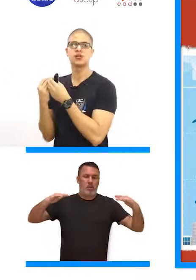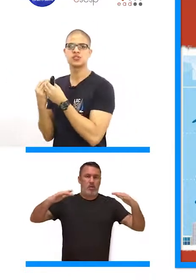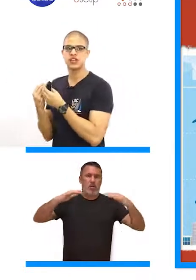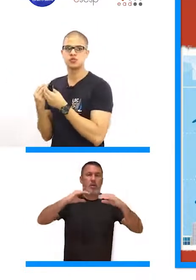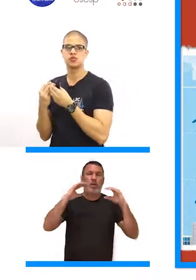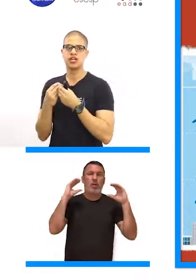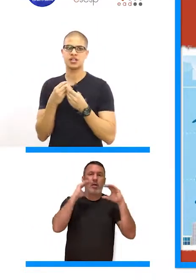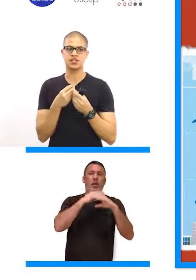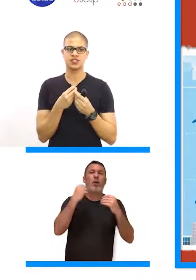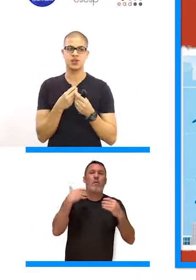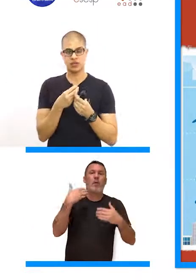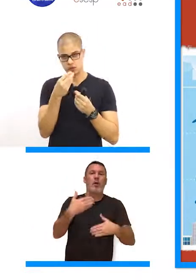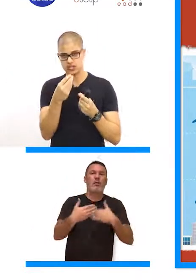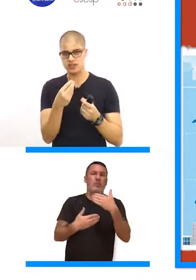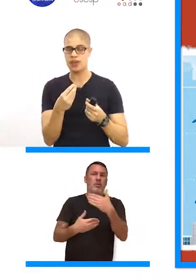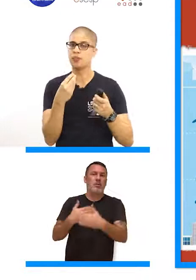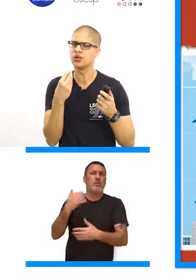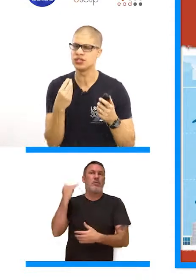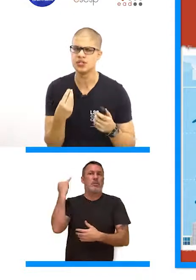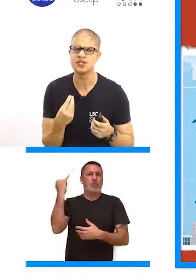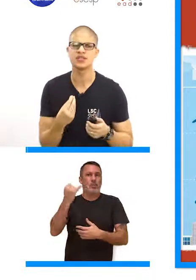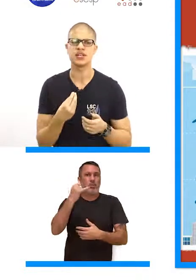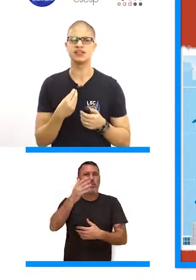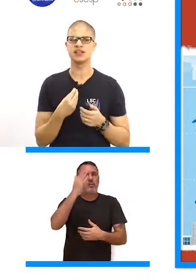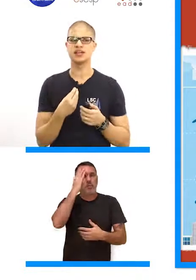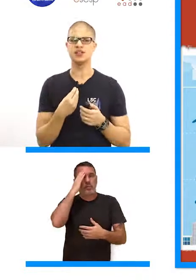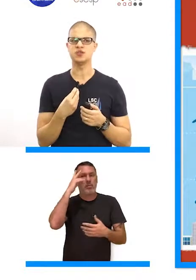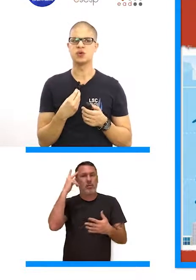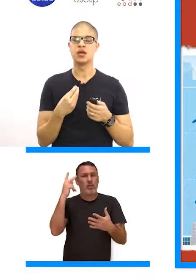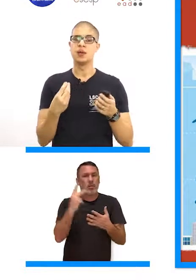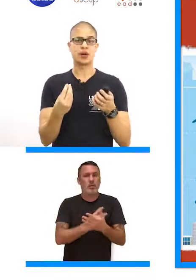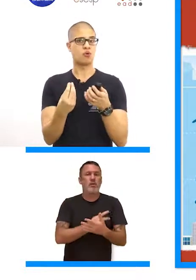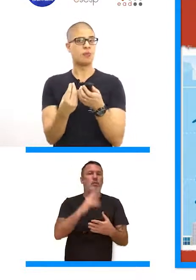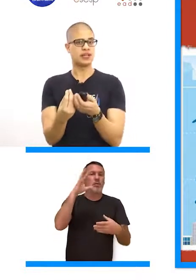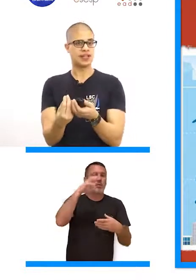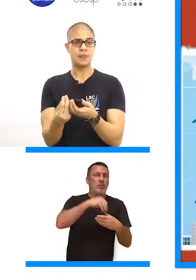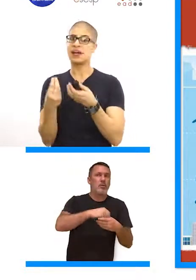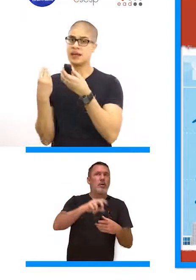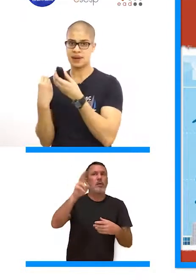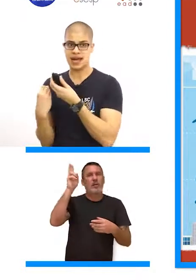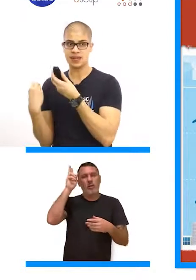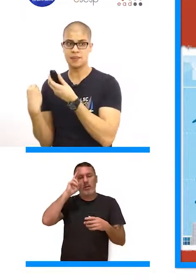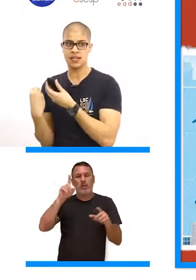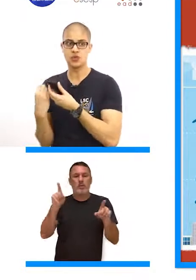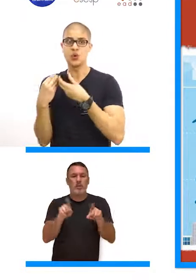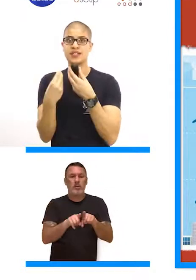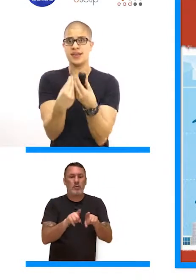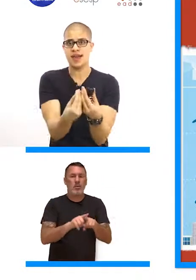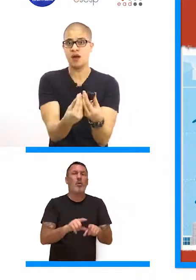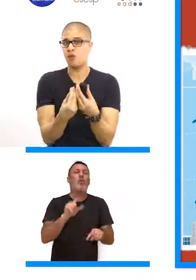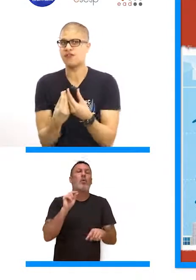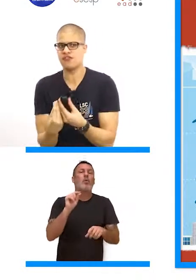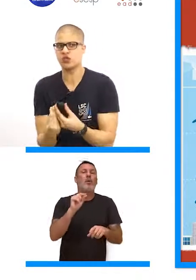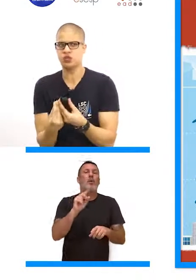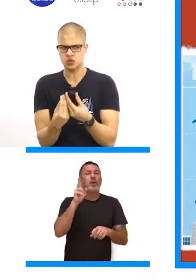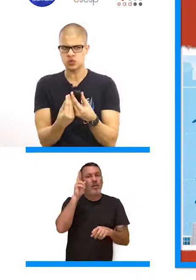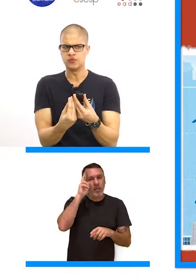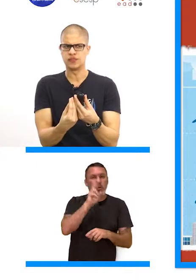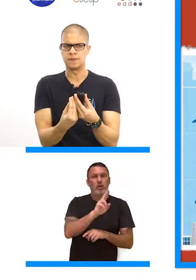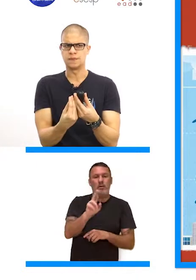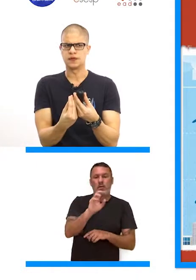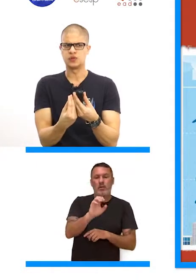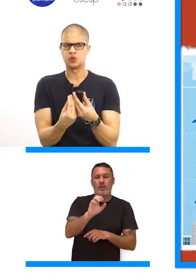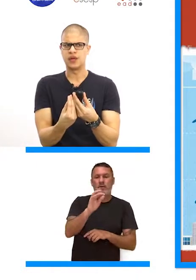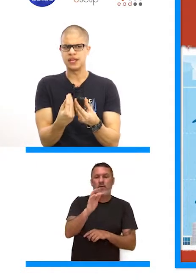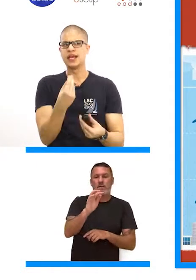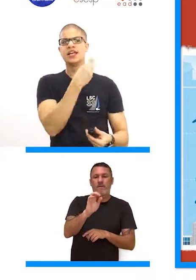pelo processo de irradiação. Inclusive, é importante que você entenda isso para compreender, para lembrar também do que é o efeito